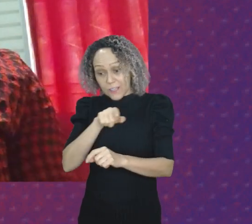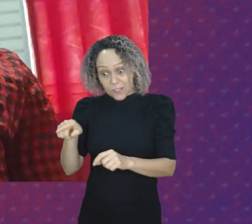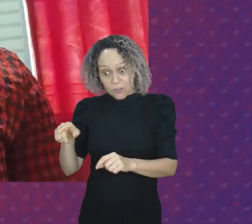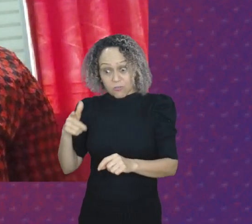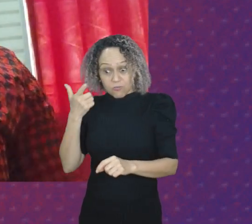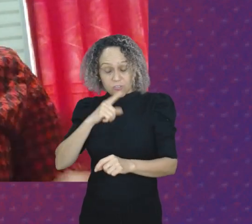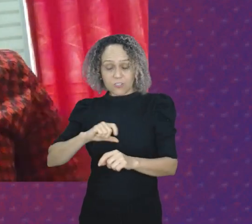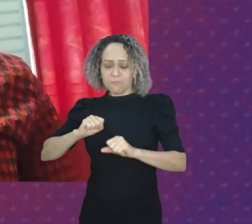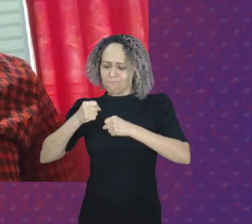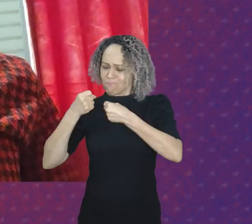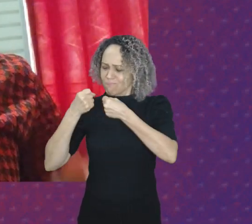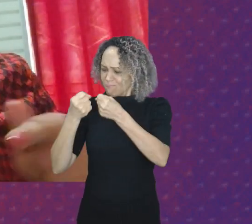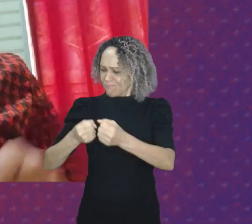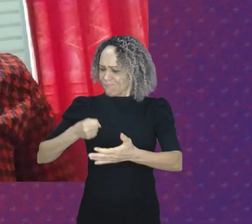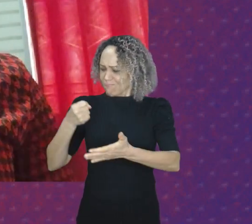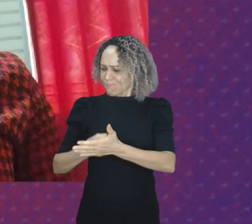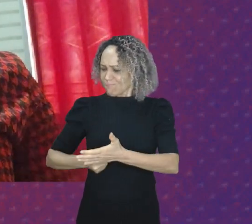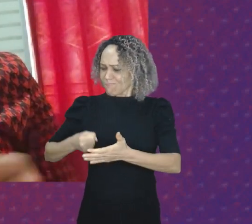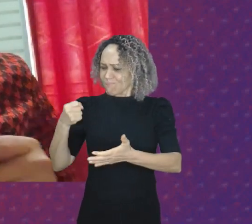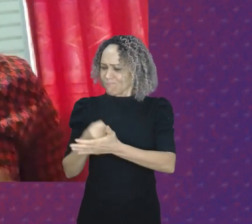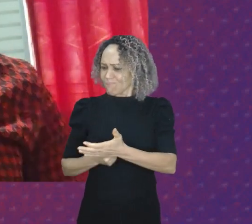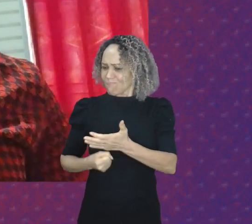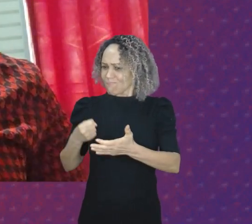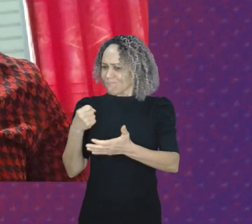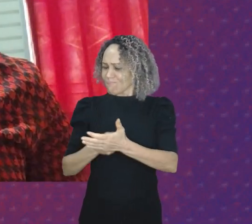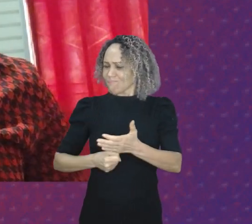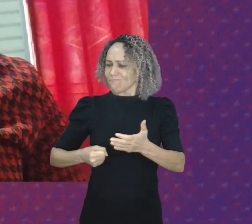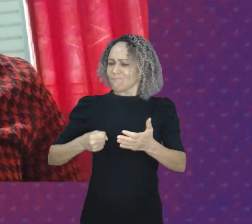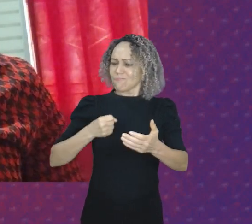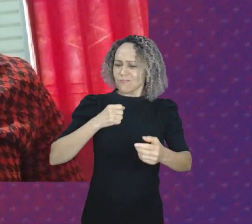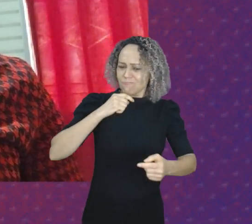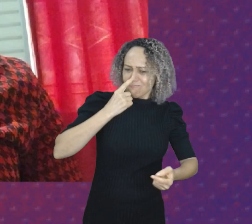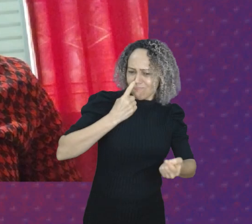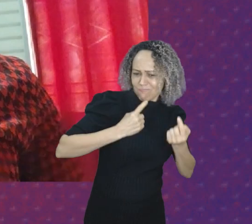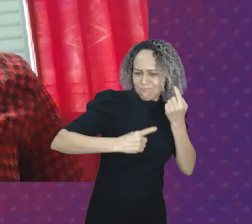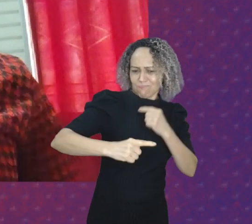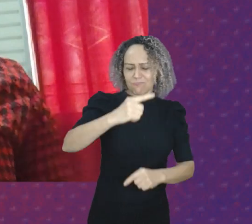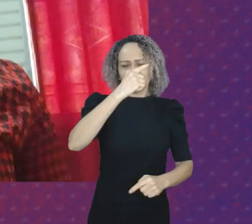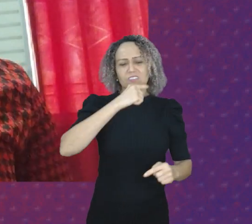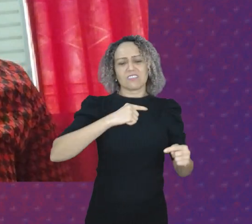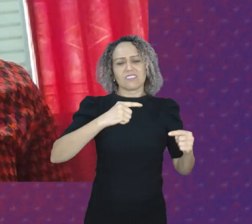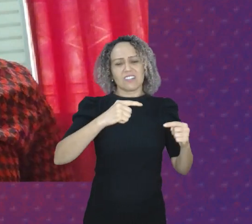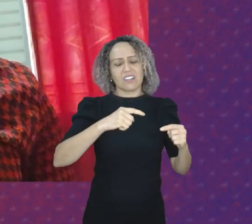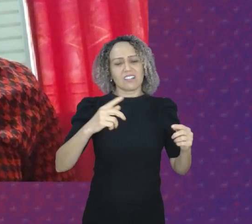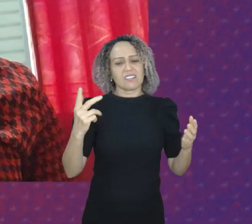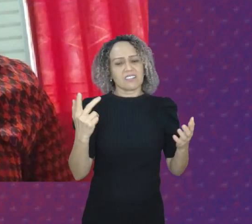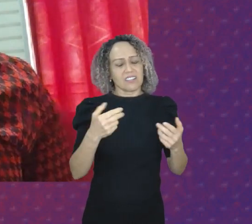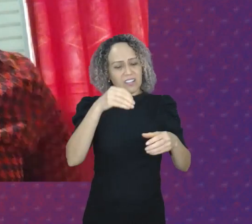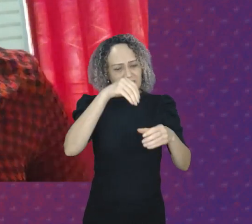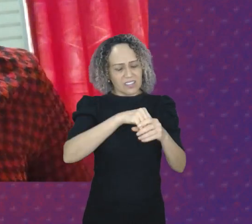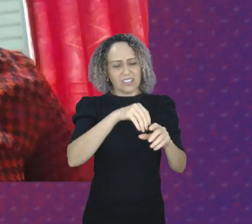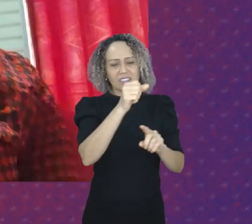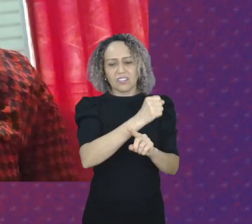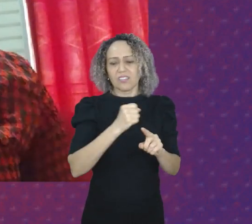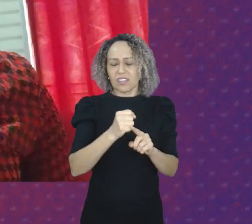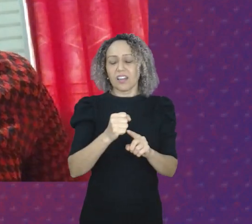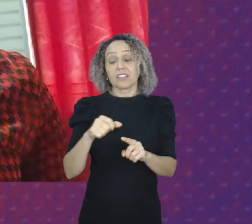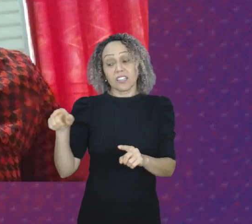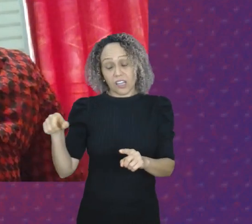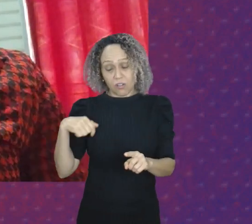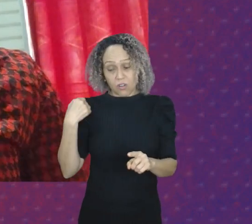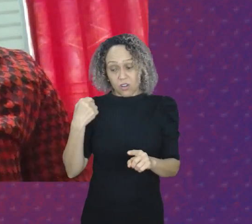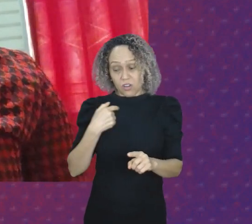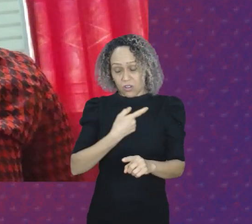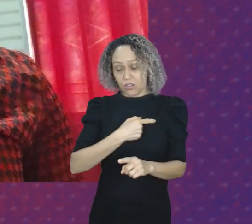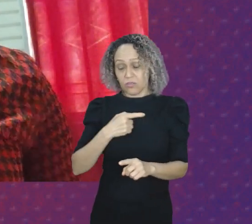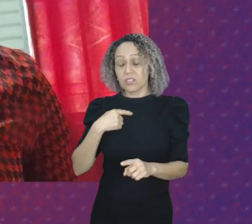voz e vez para nós, para todas. Então é dessa forma que a gente viu que a revolução está sendo grandiosa, porque a